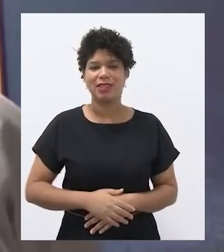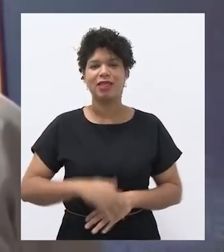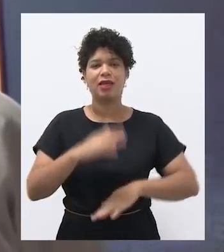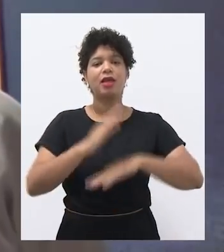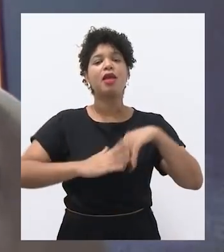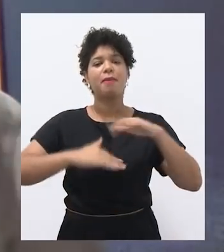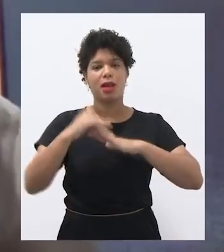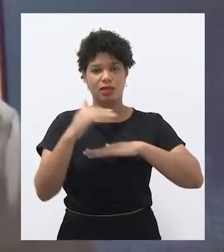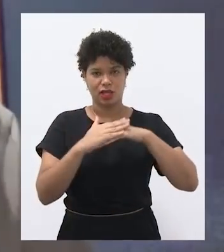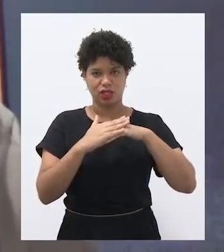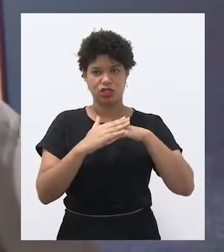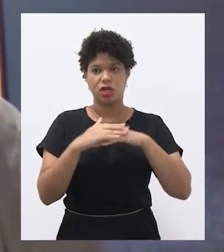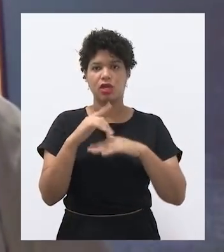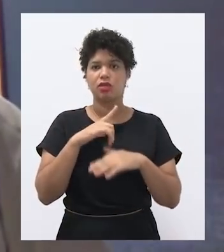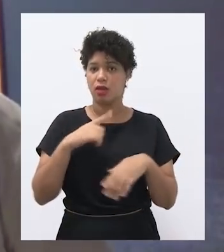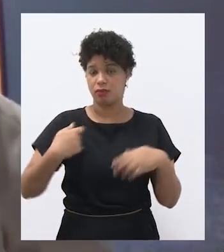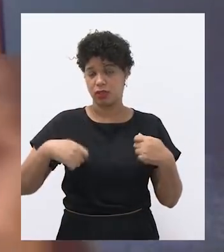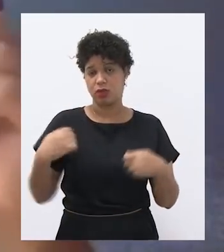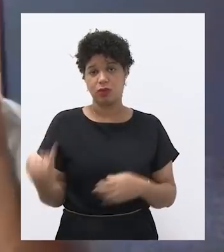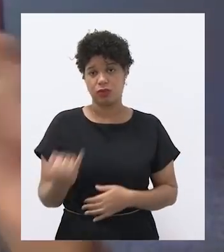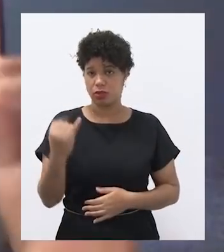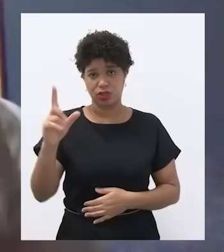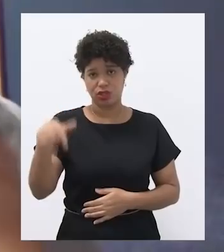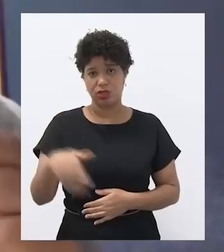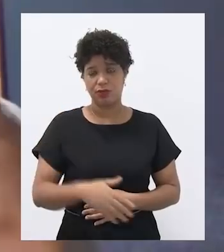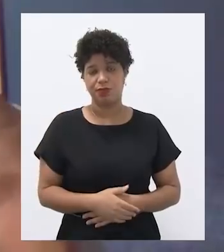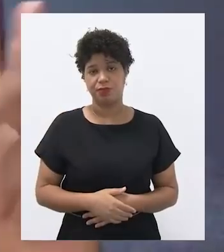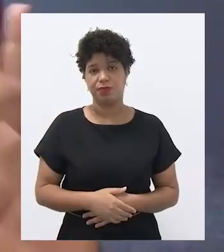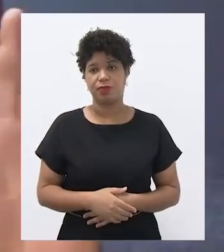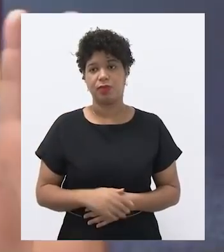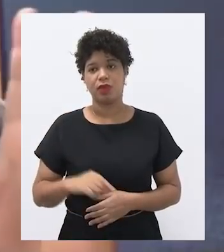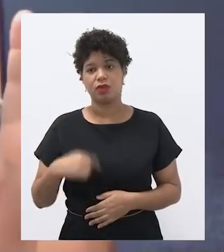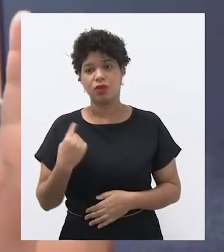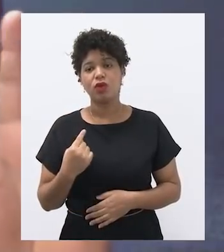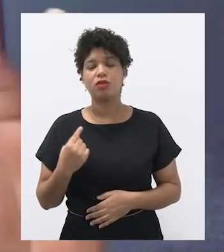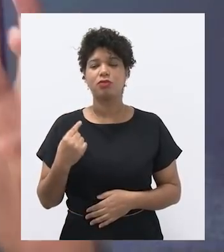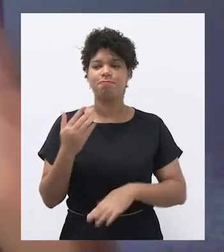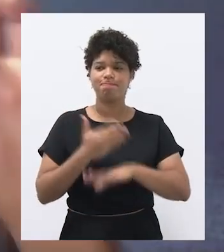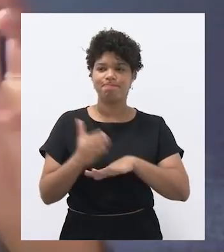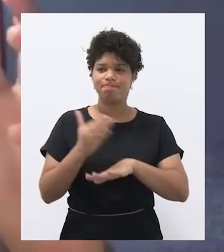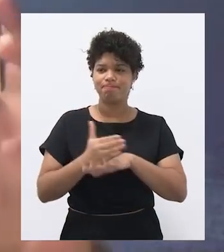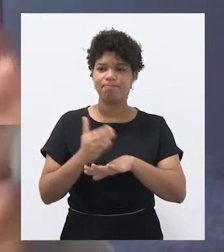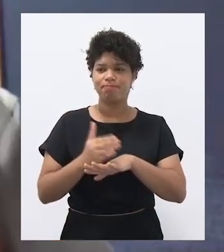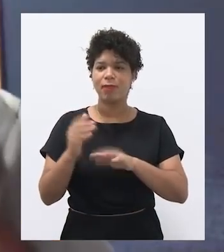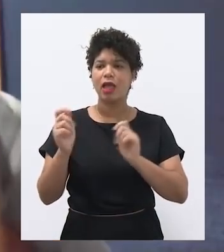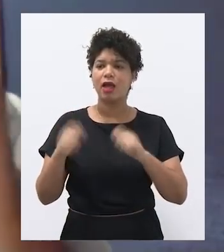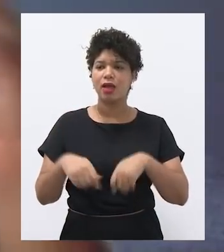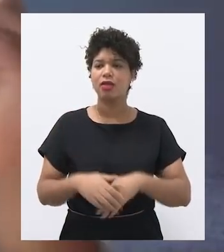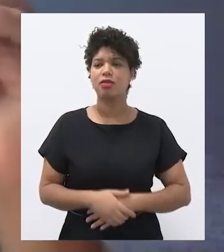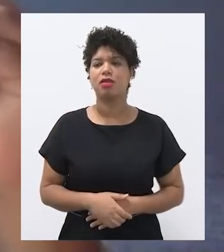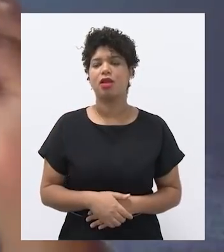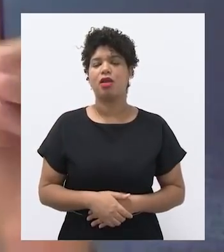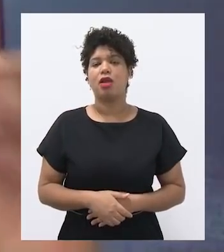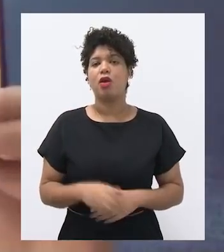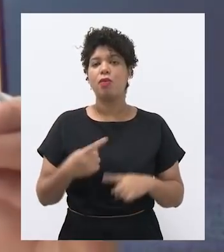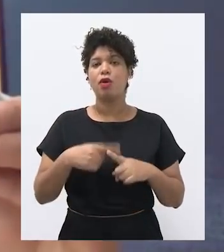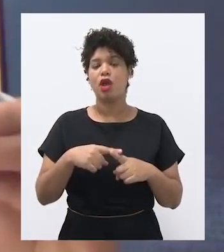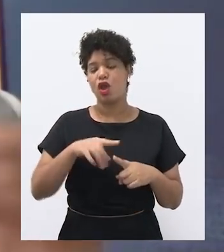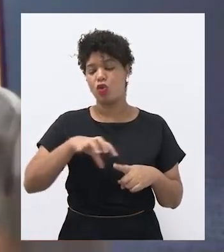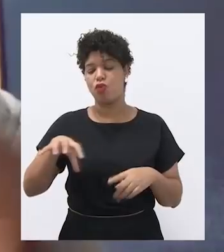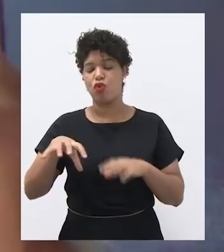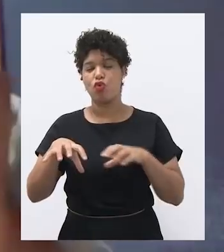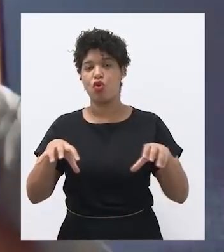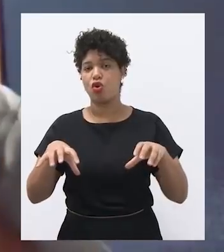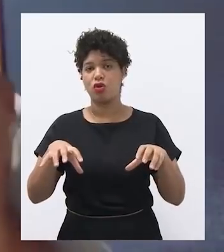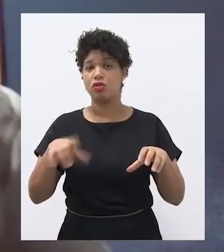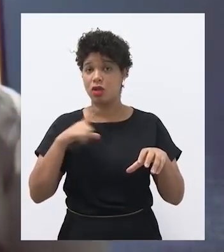habilidades, vamos colocar assim, que são necessárias. Então, a capacitação, veja, essa é uma pergunta complicada, porque a capacitação está dividida nesses dois núcleos,